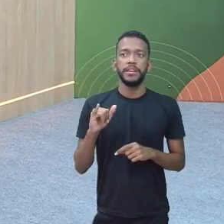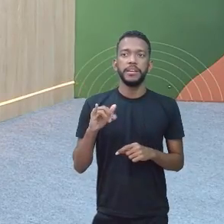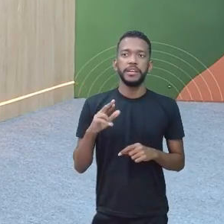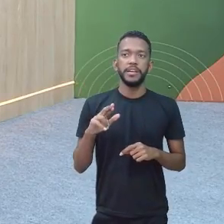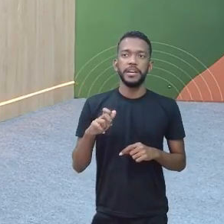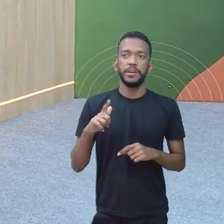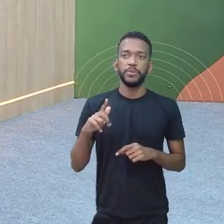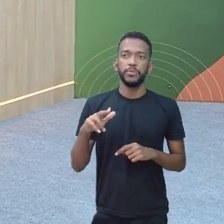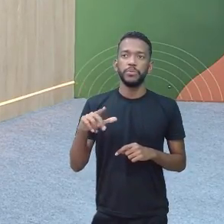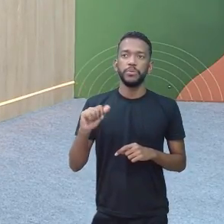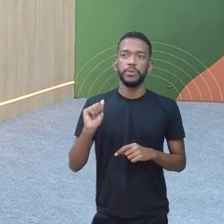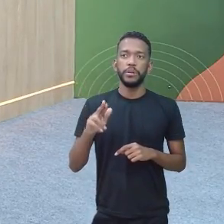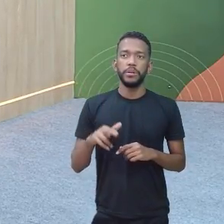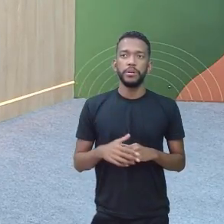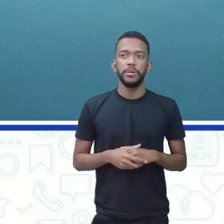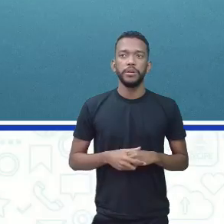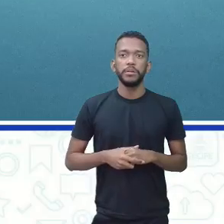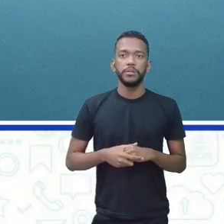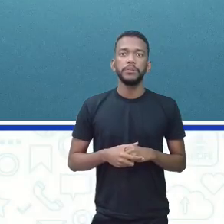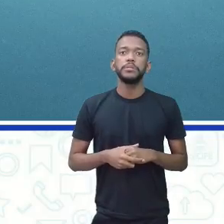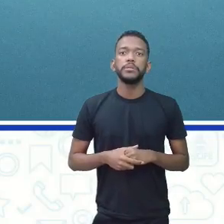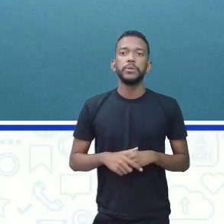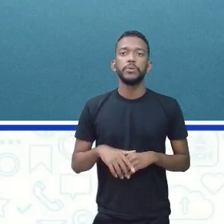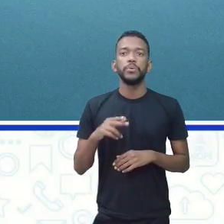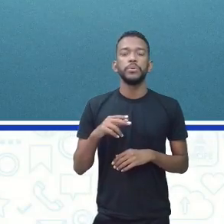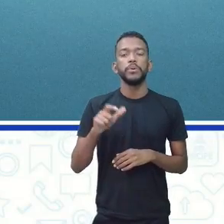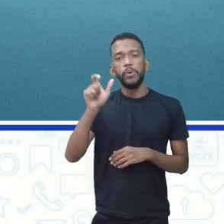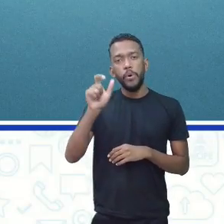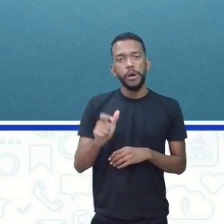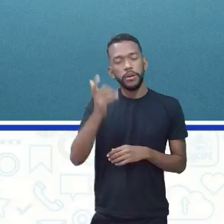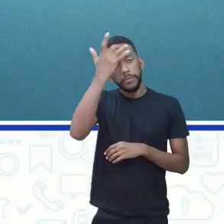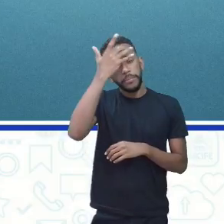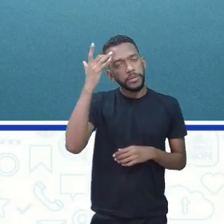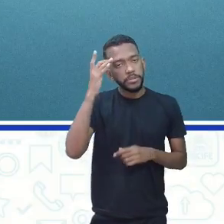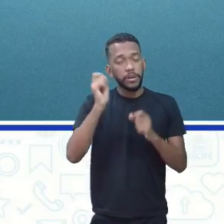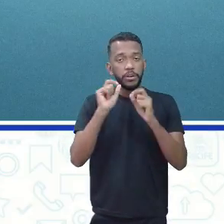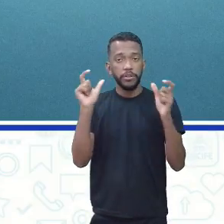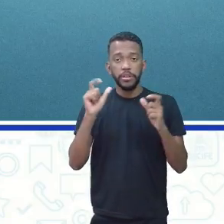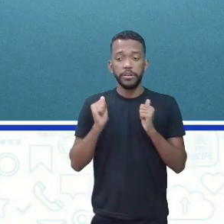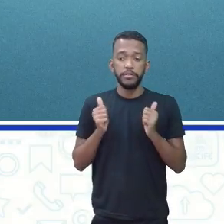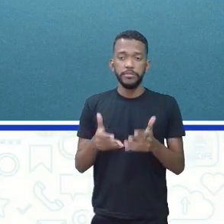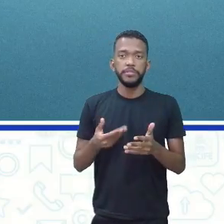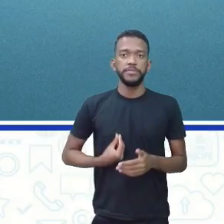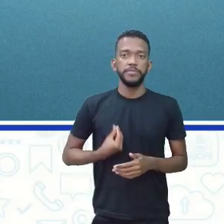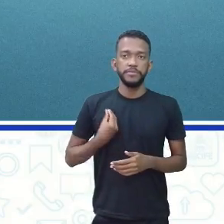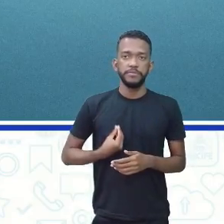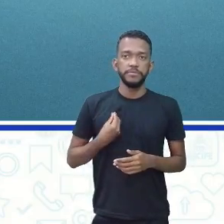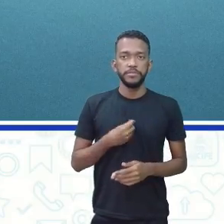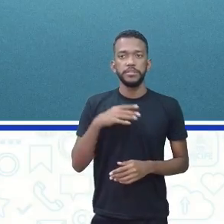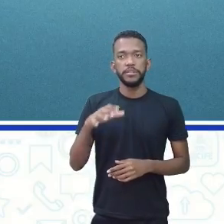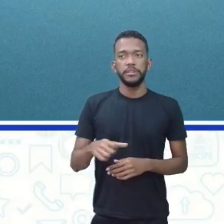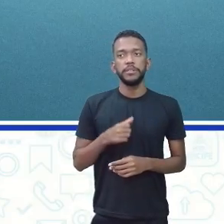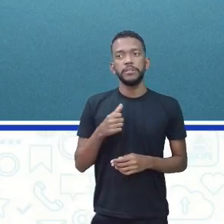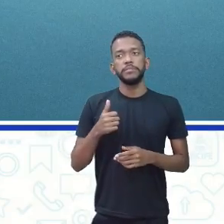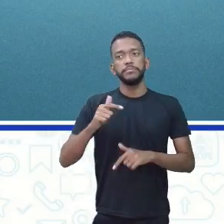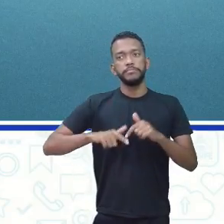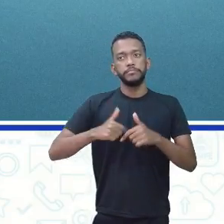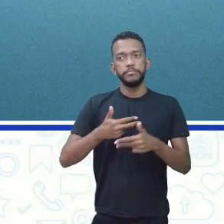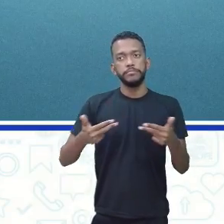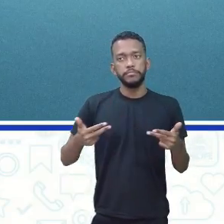fabricação de memes. Então, quando eu falo assim, o erro das pessoas é acordar e, ao invés de agir a vida, pegar o celular para ver alguma